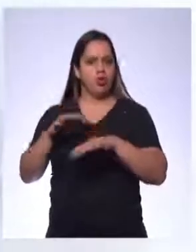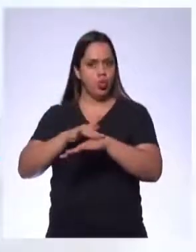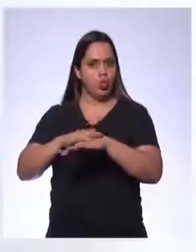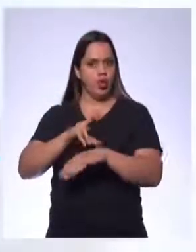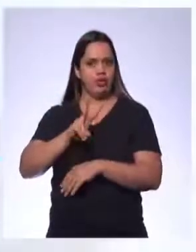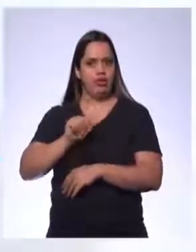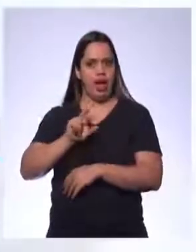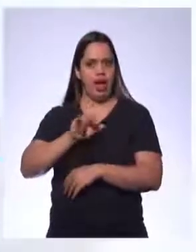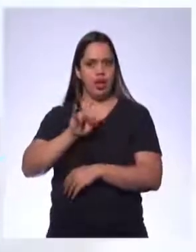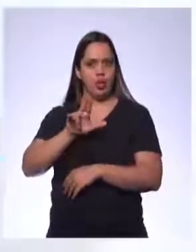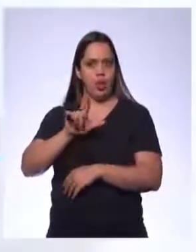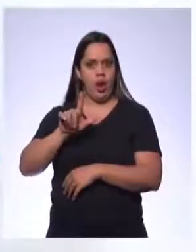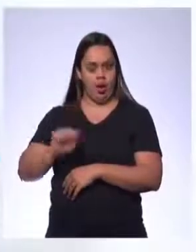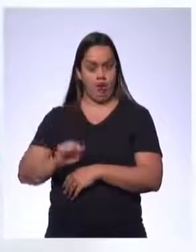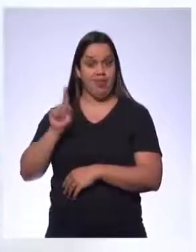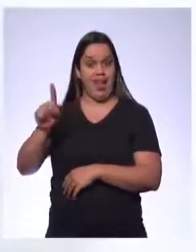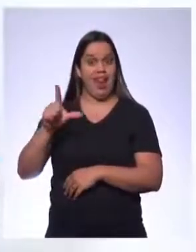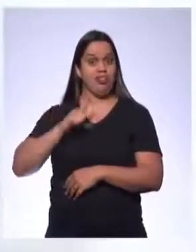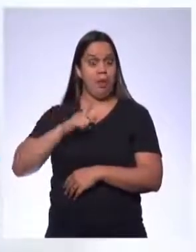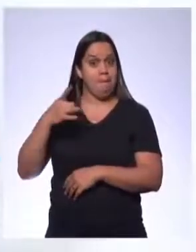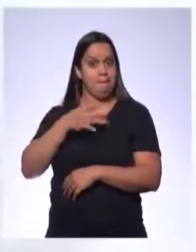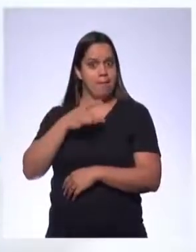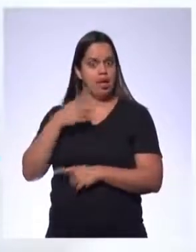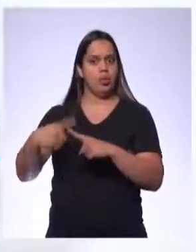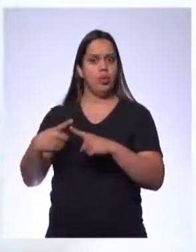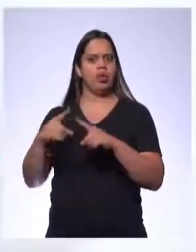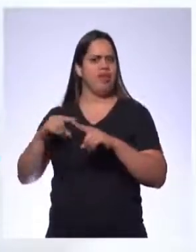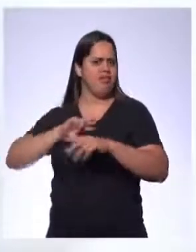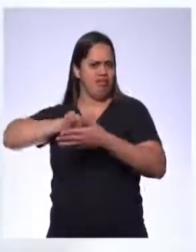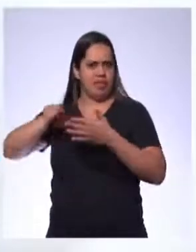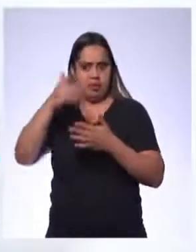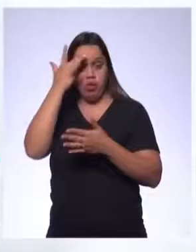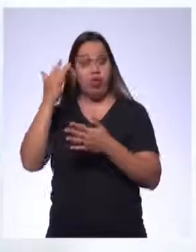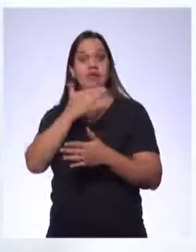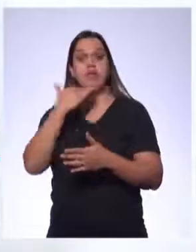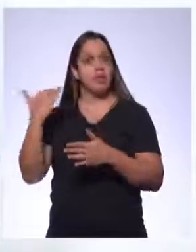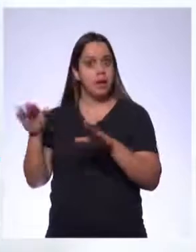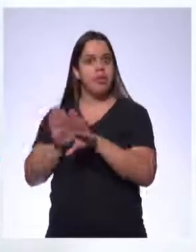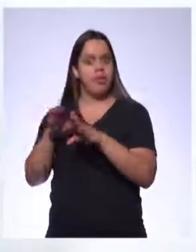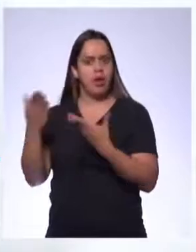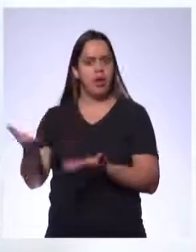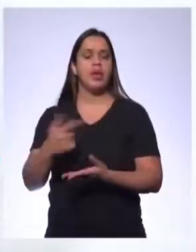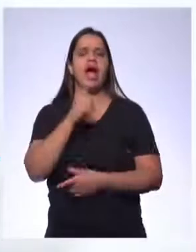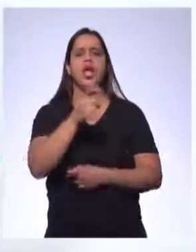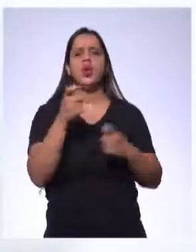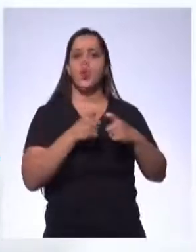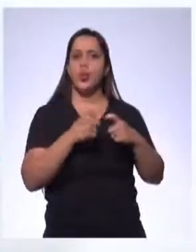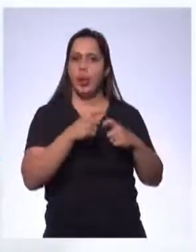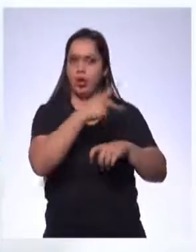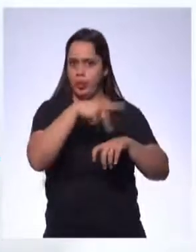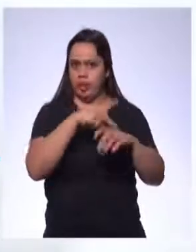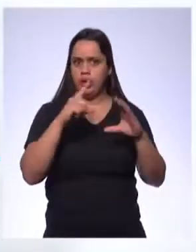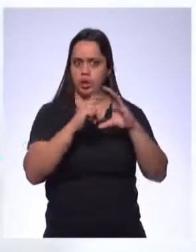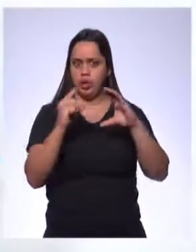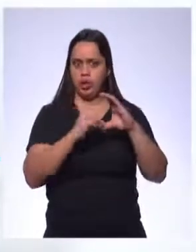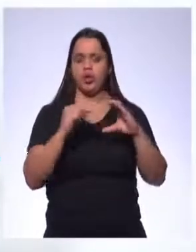medo porque ela tinha filhos. E aí um médico turco falou para ela assim, olha, a gente aqui no Oriente tem um